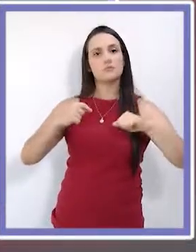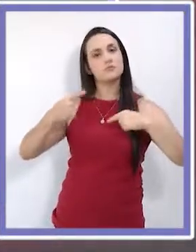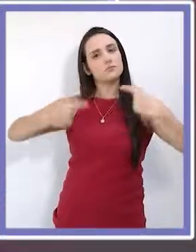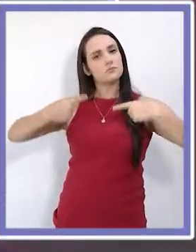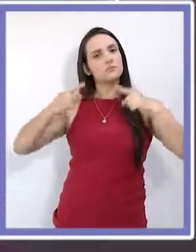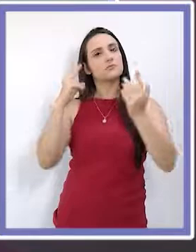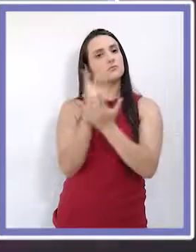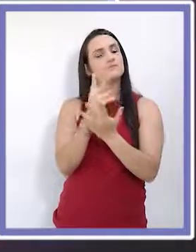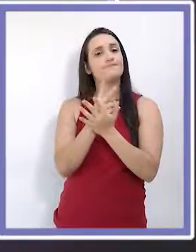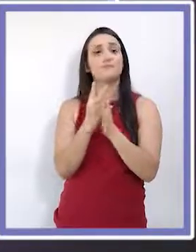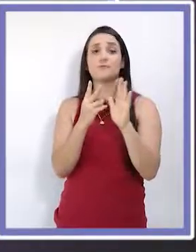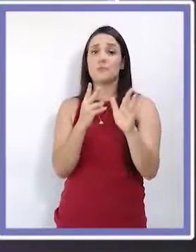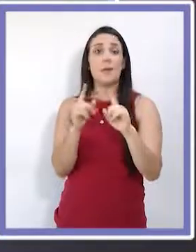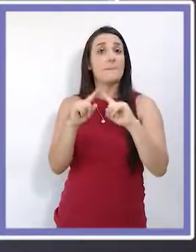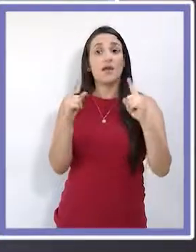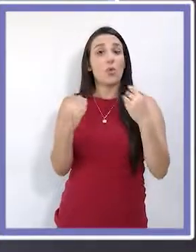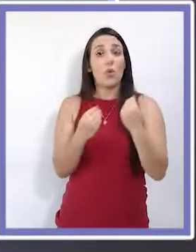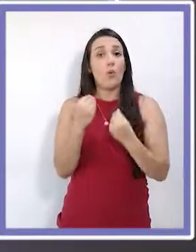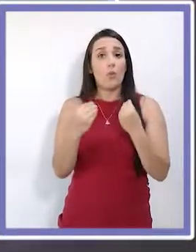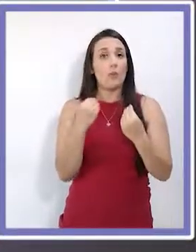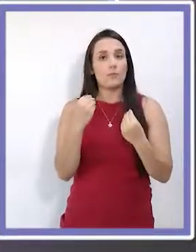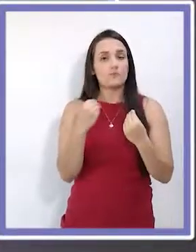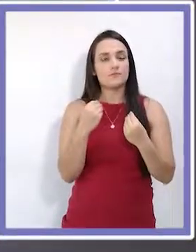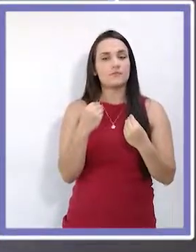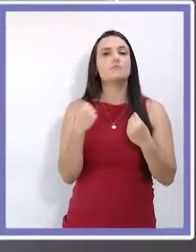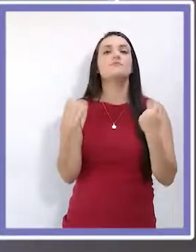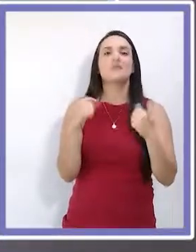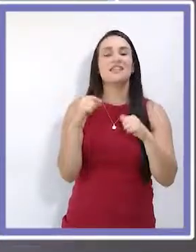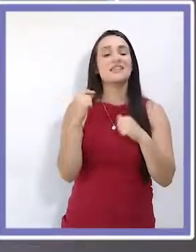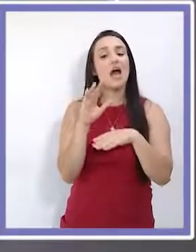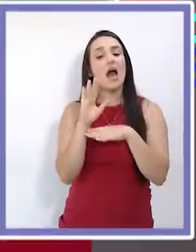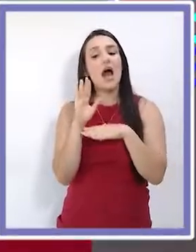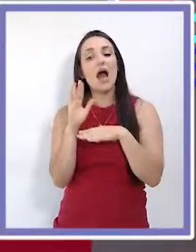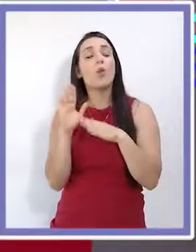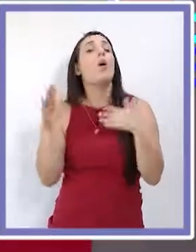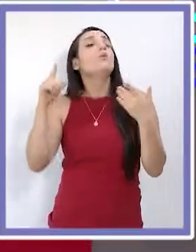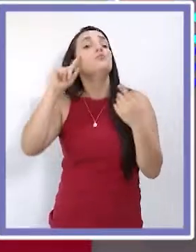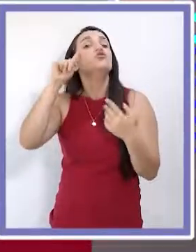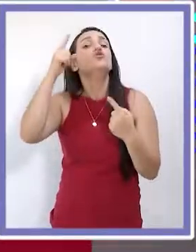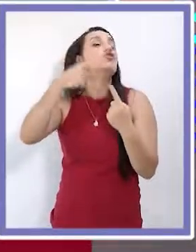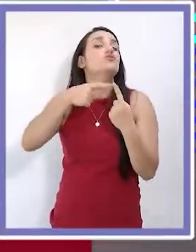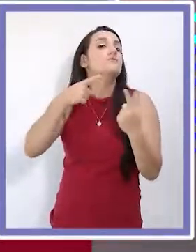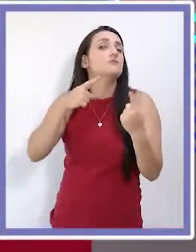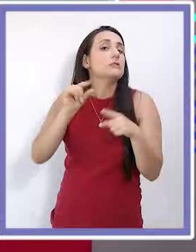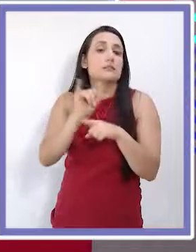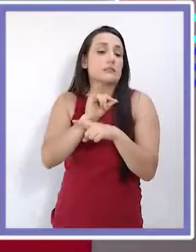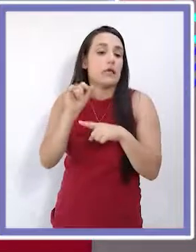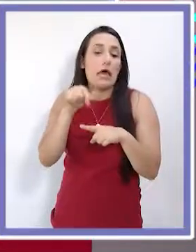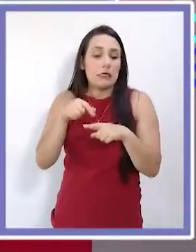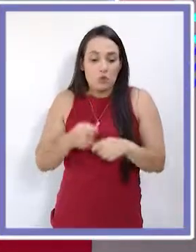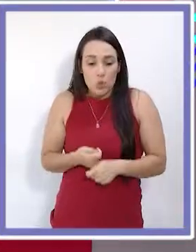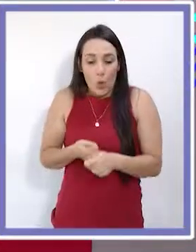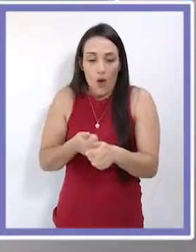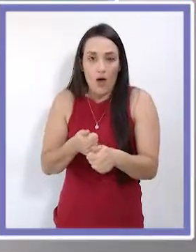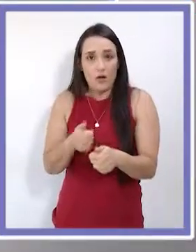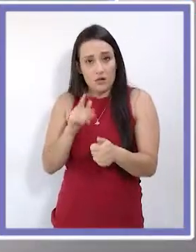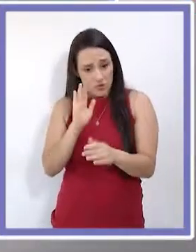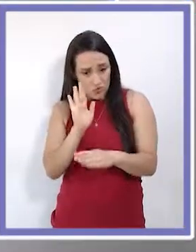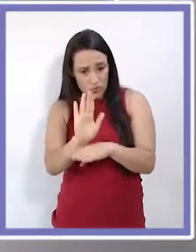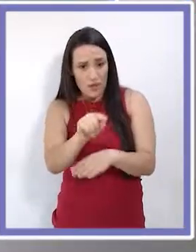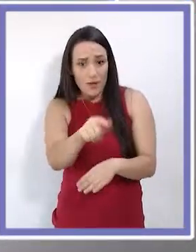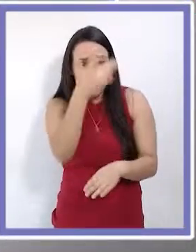possamos avançar nesse sentido. E quem ganha com isso, é lógico, é aquele que mais precisa, é aquele que está numa